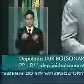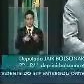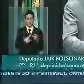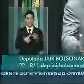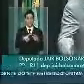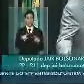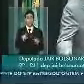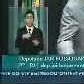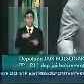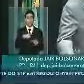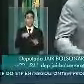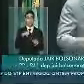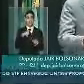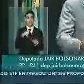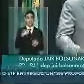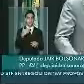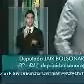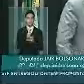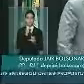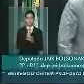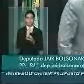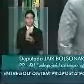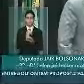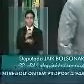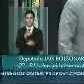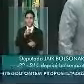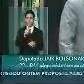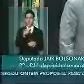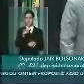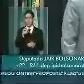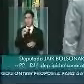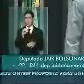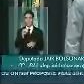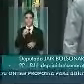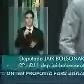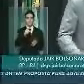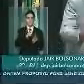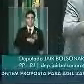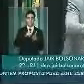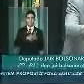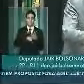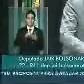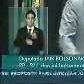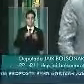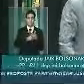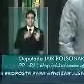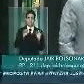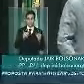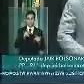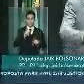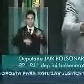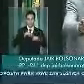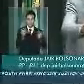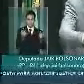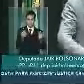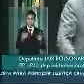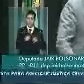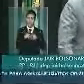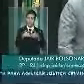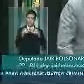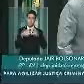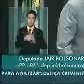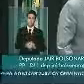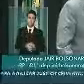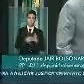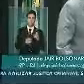porque existe um embargo. Uma coisa não tem nada a ver com a outra. Pede ainda a libertação, segundo eles,